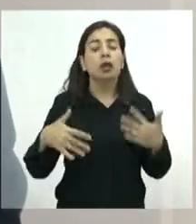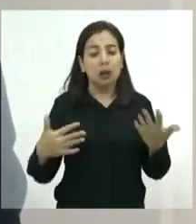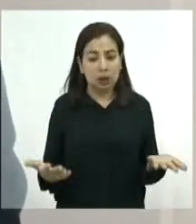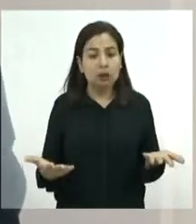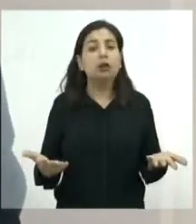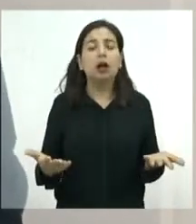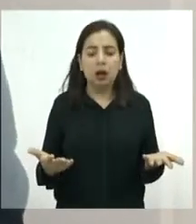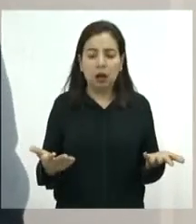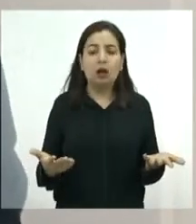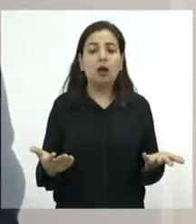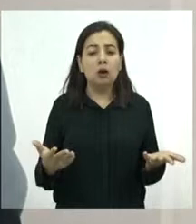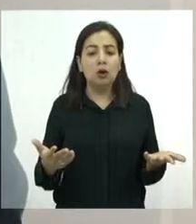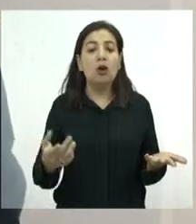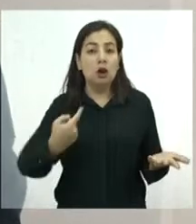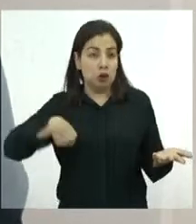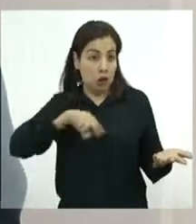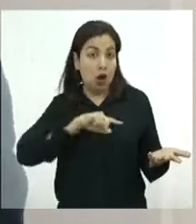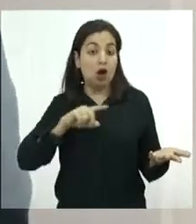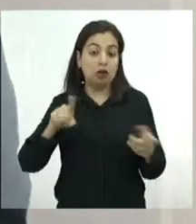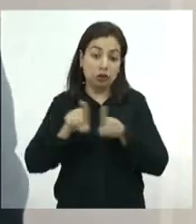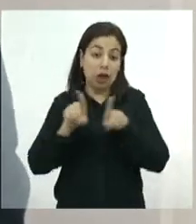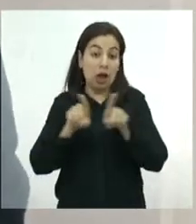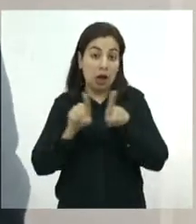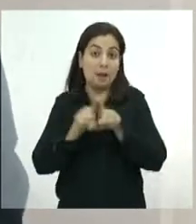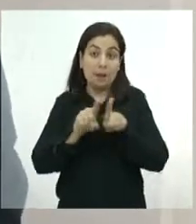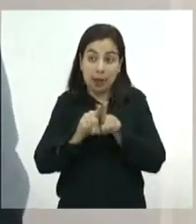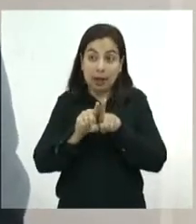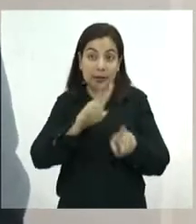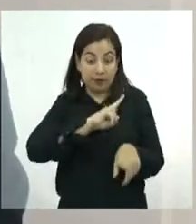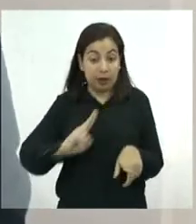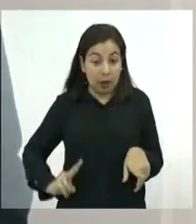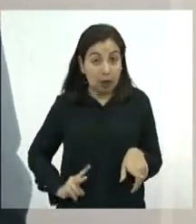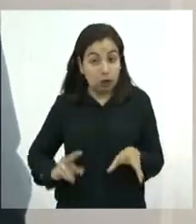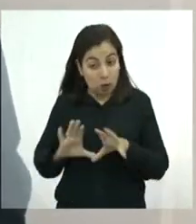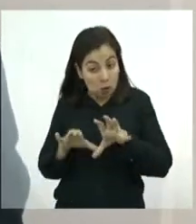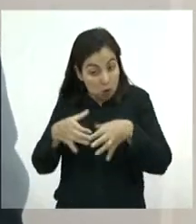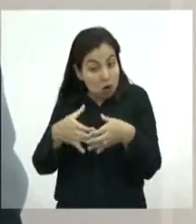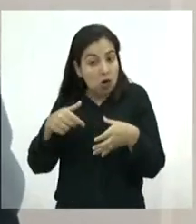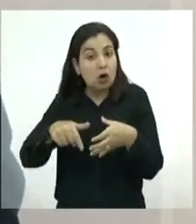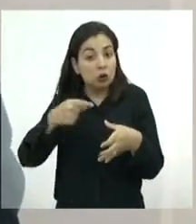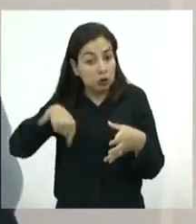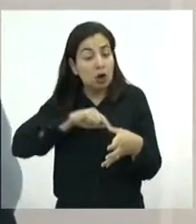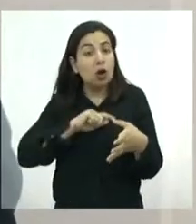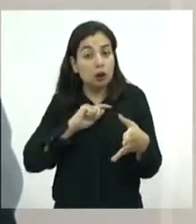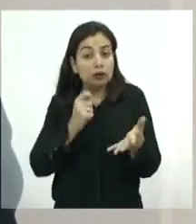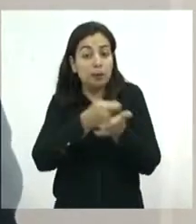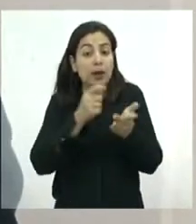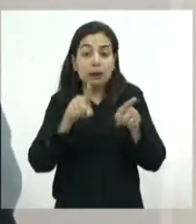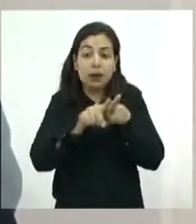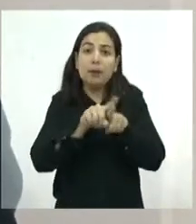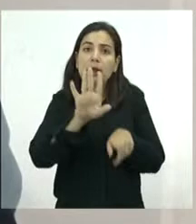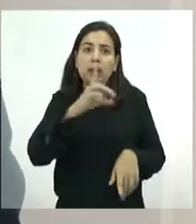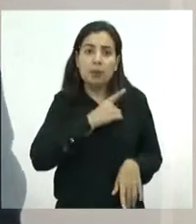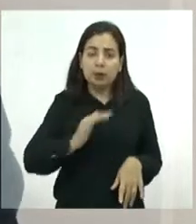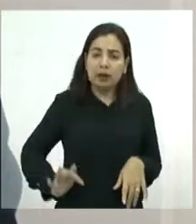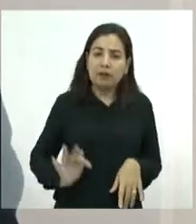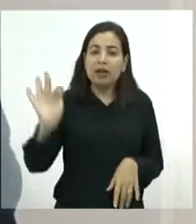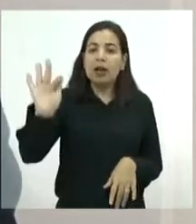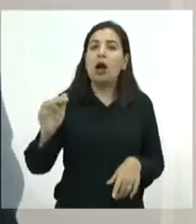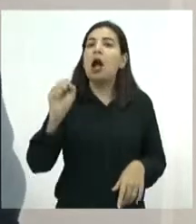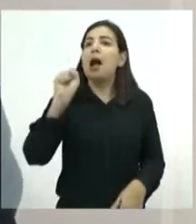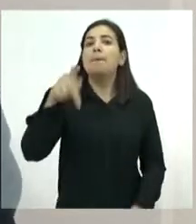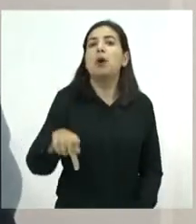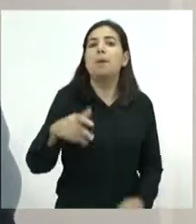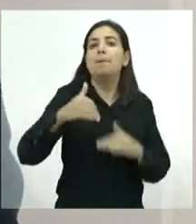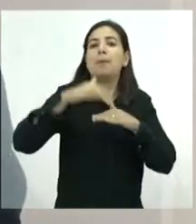não é possível, né, para não dizer que não falei só dos outros, falo da minha classe, não é possível que o deputado federal possa se aposentar com mais de